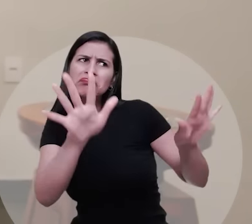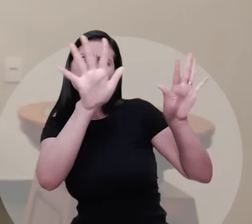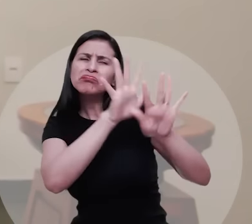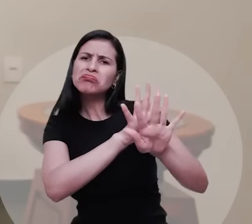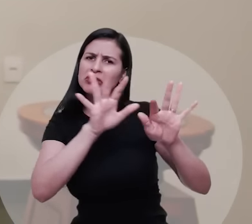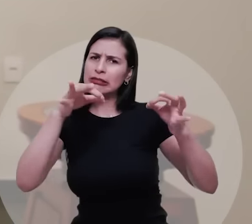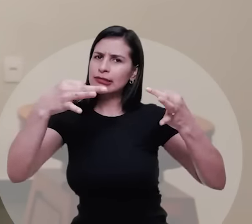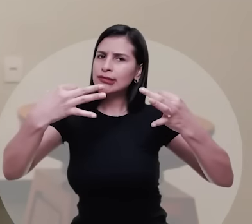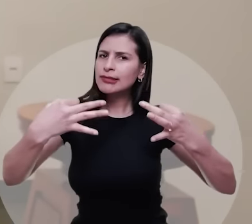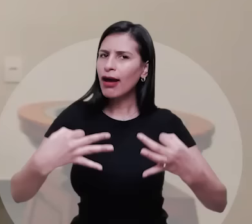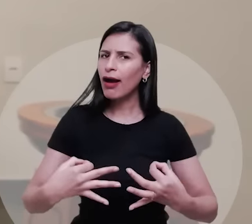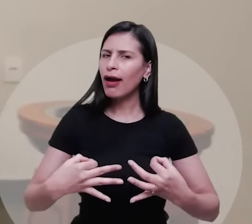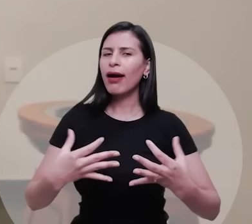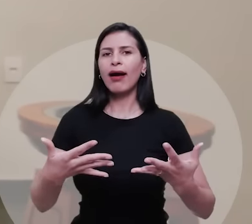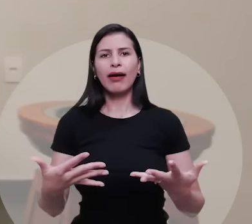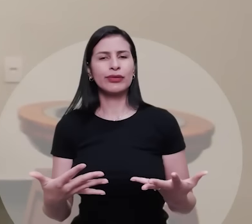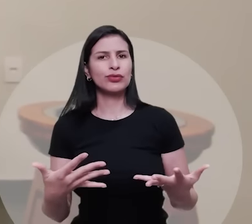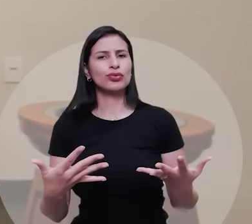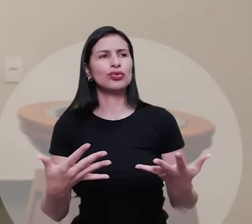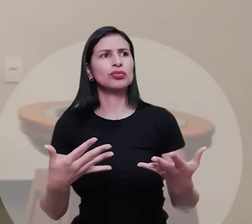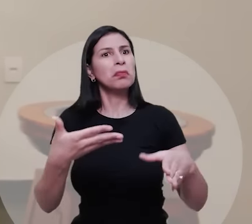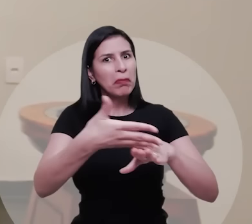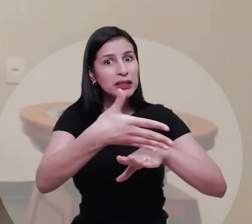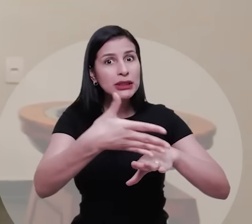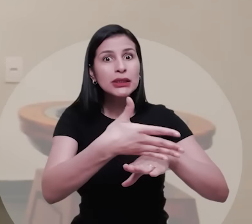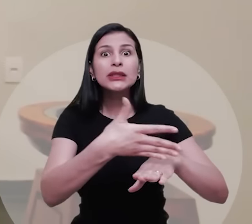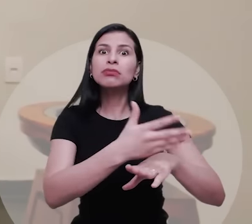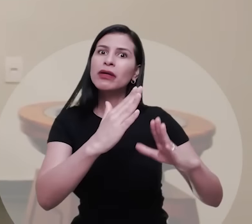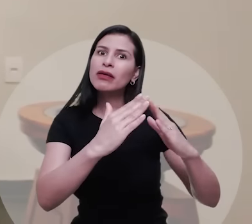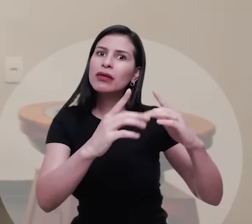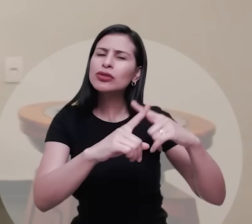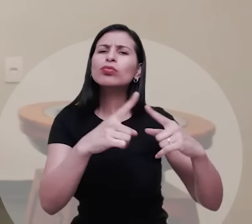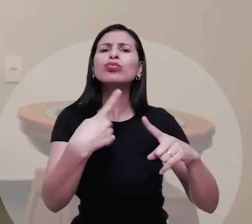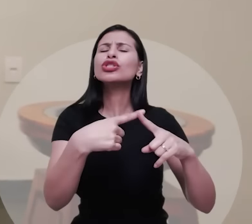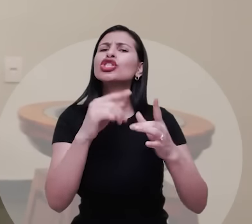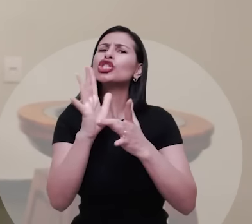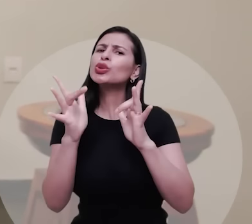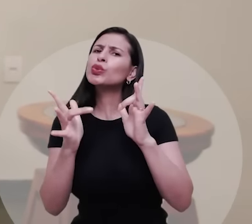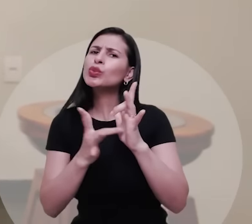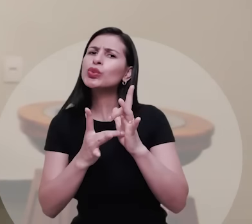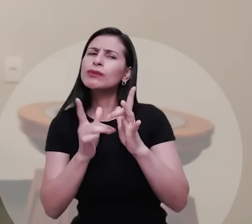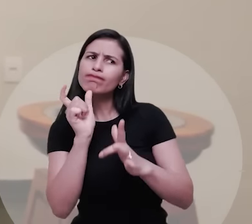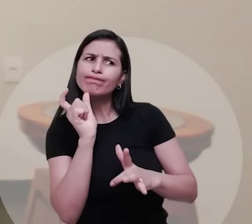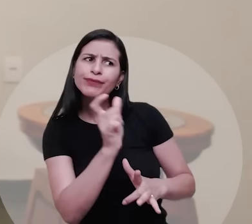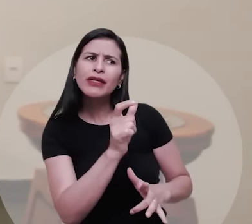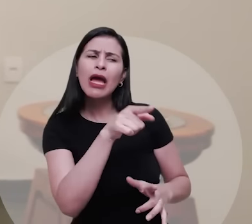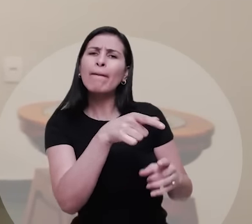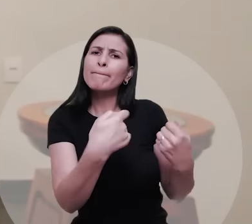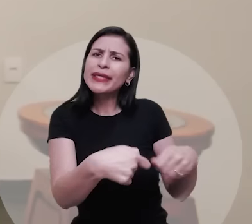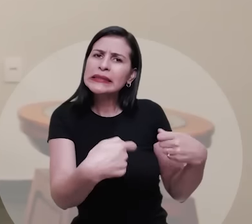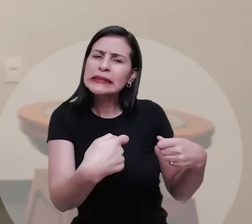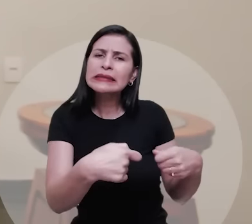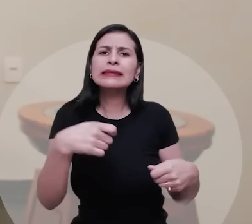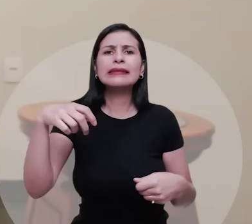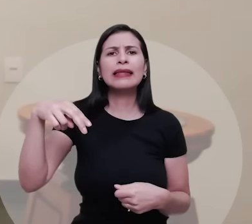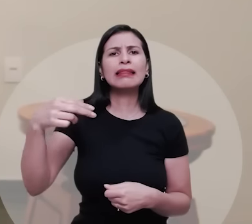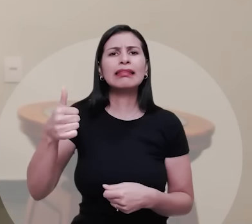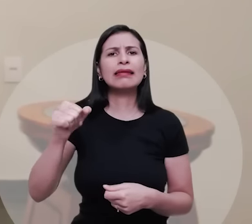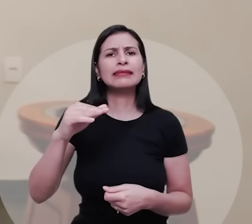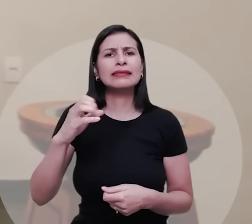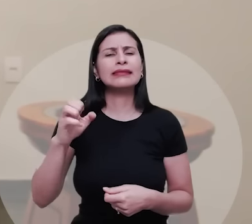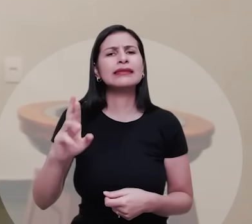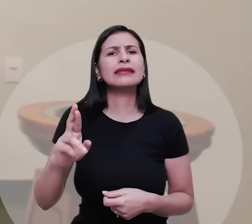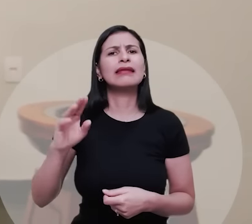homem que vivia na sua igreja. Eu imagino que Nicodemos, um homem que passou a vida